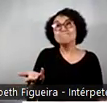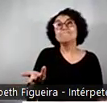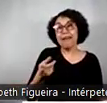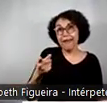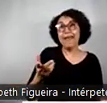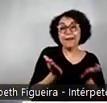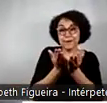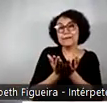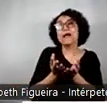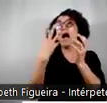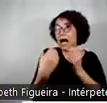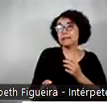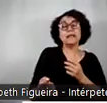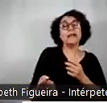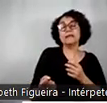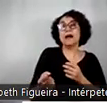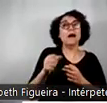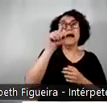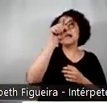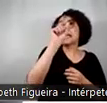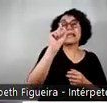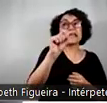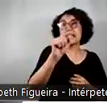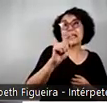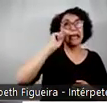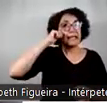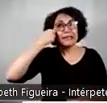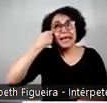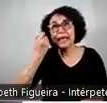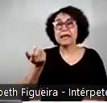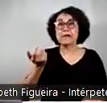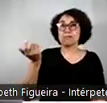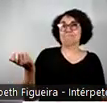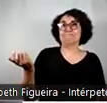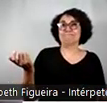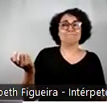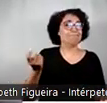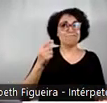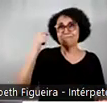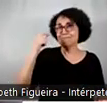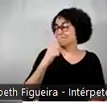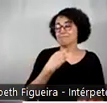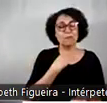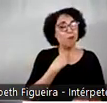de imigrante, né, de pessoas refugiadas que a Europa quer aceitar, né? Então, é uma política, sempre é uma